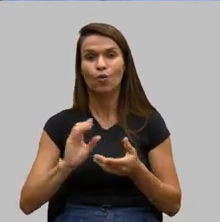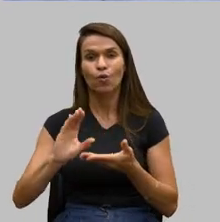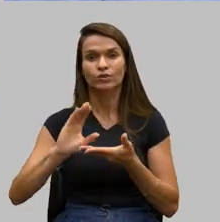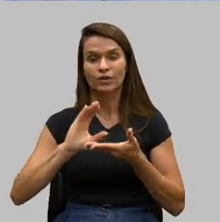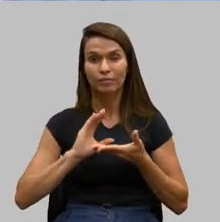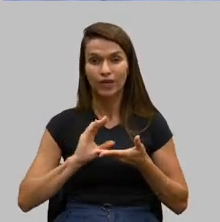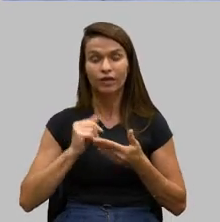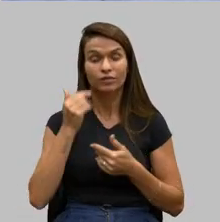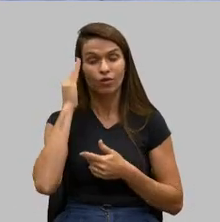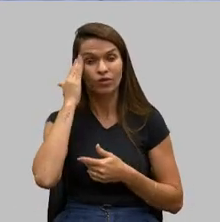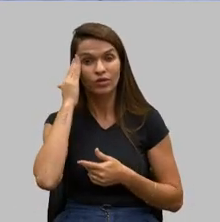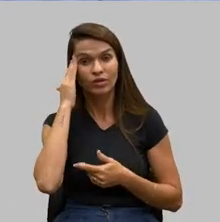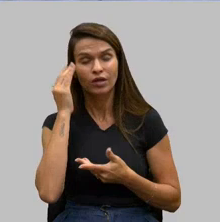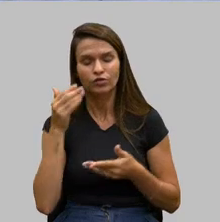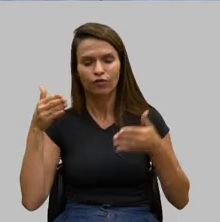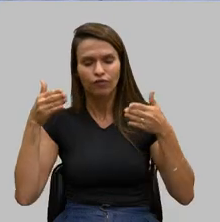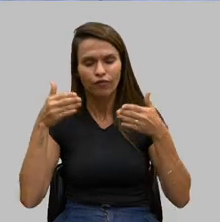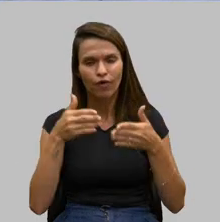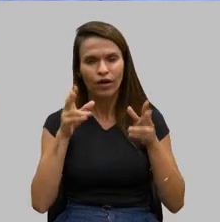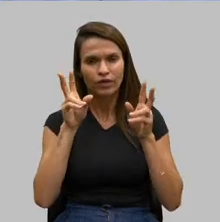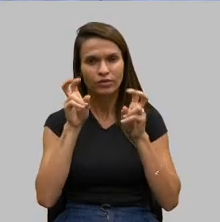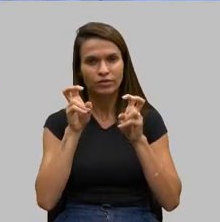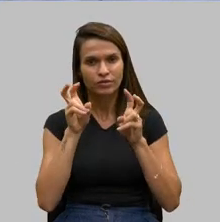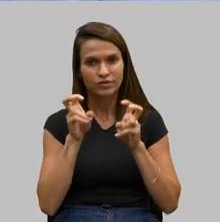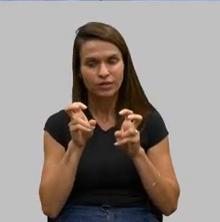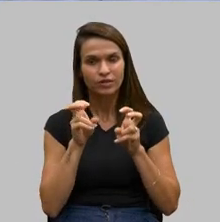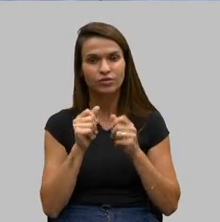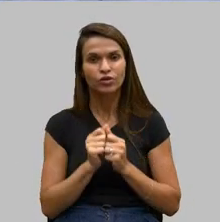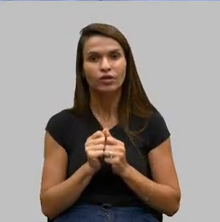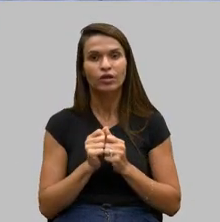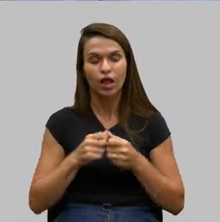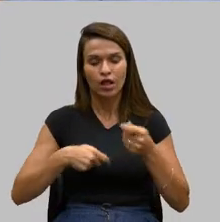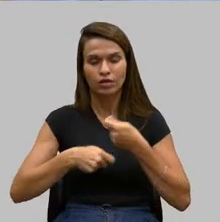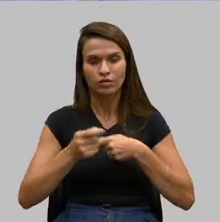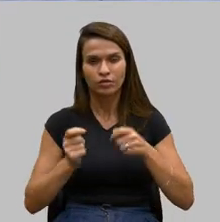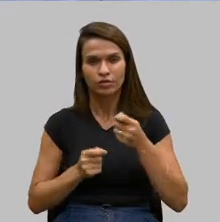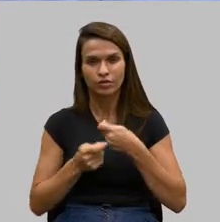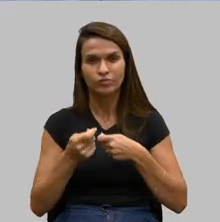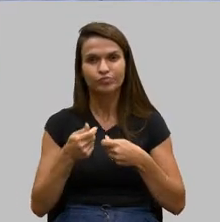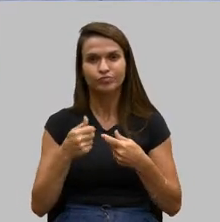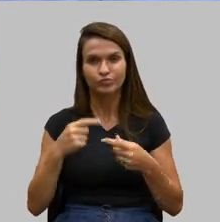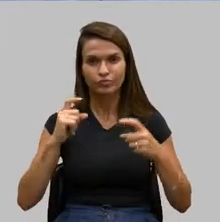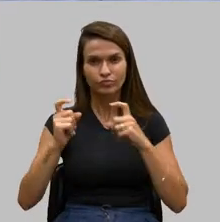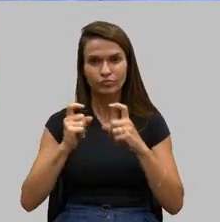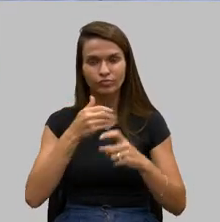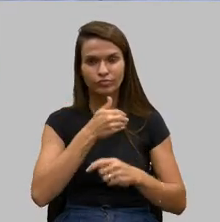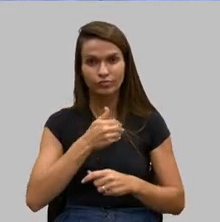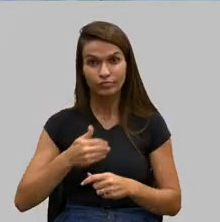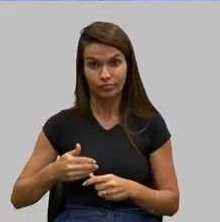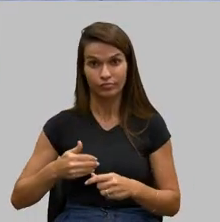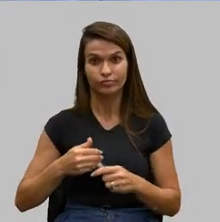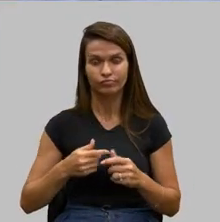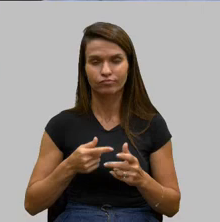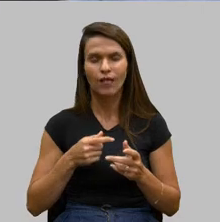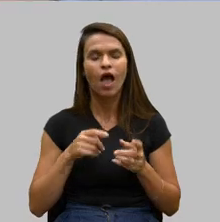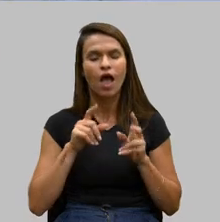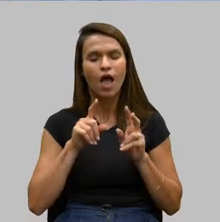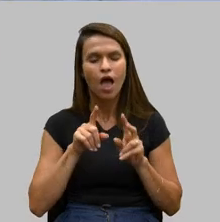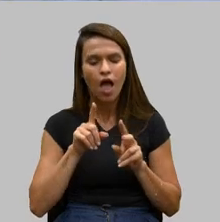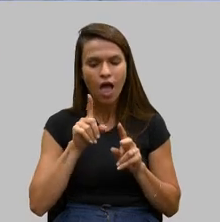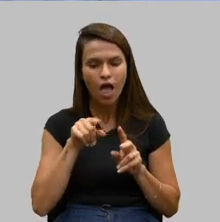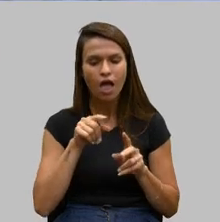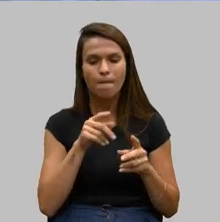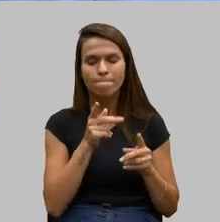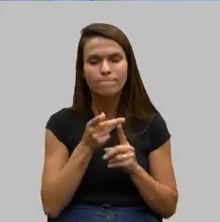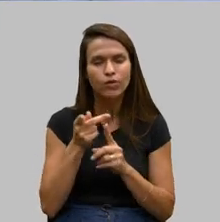que ao centralizar esse assunto da comissão de administração pública a gente tá trazendo para um eixo de fato de buscar a solução agradeço